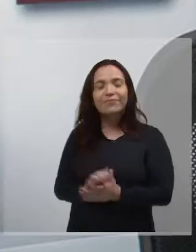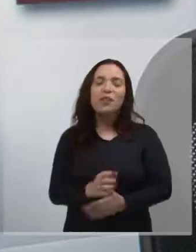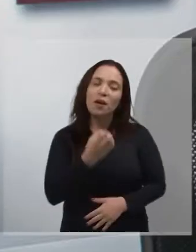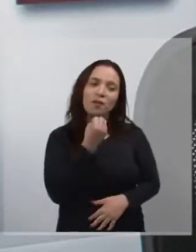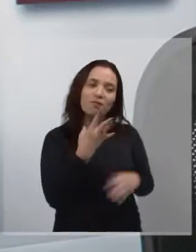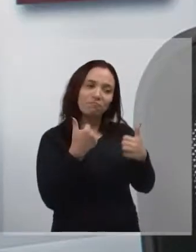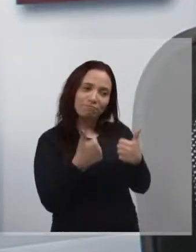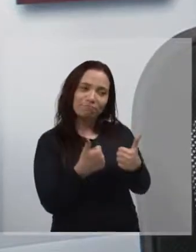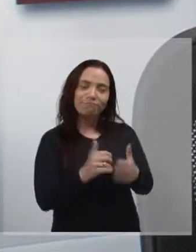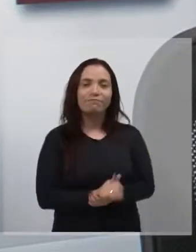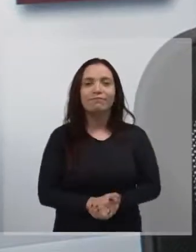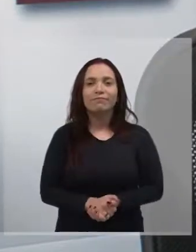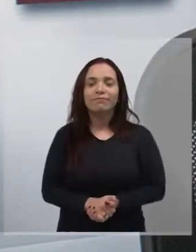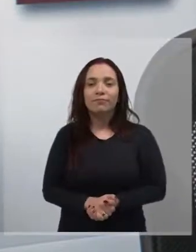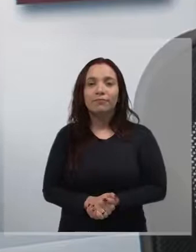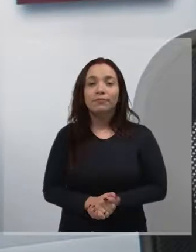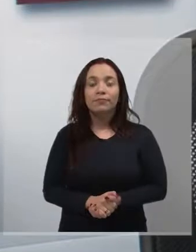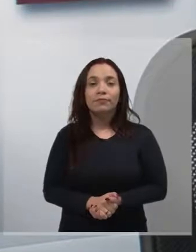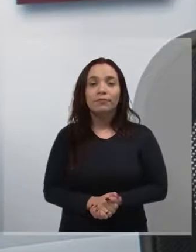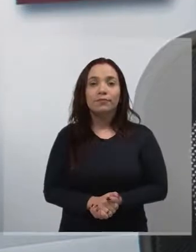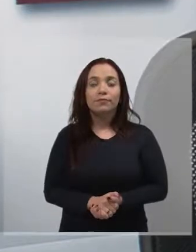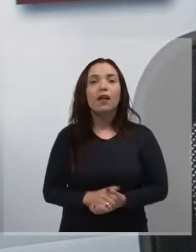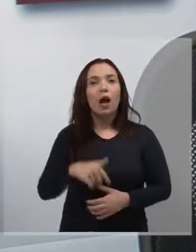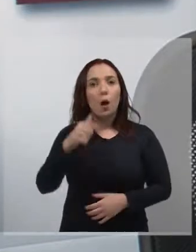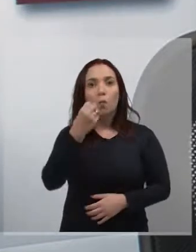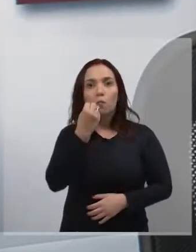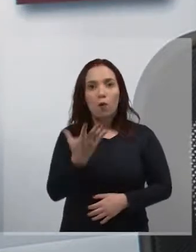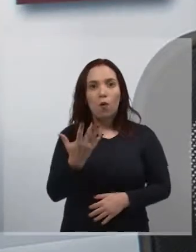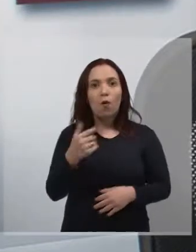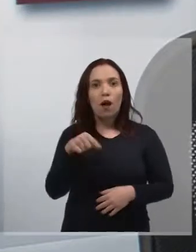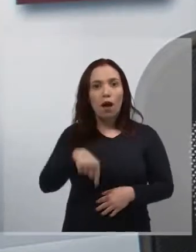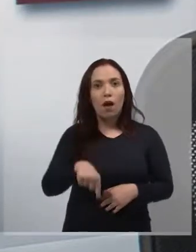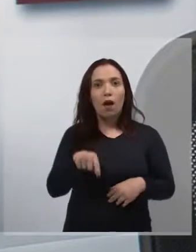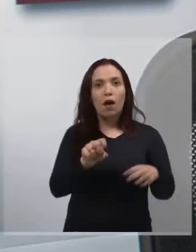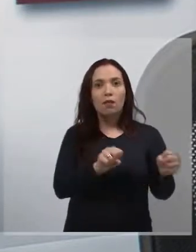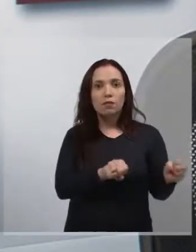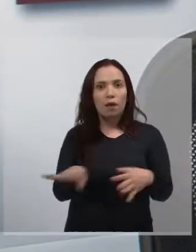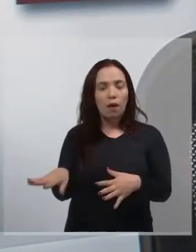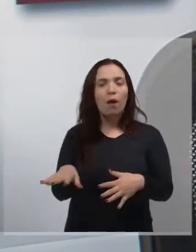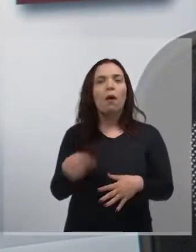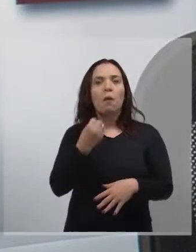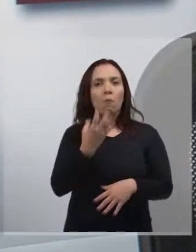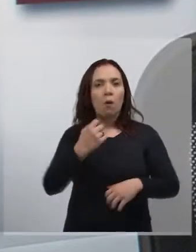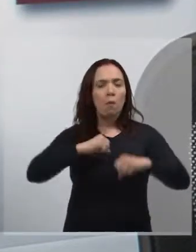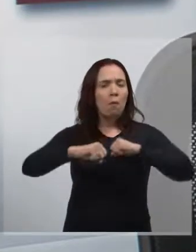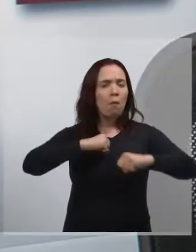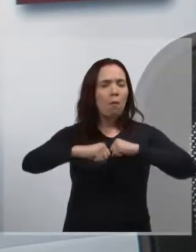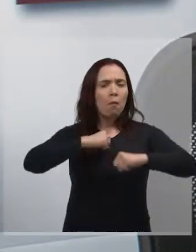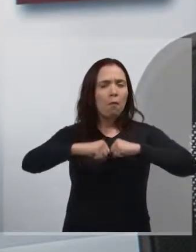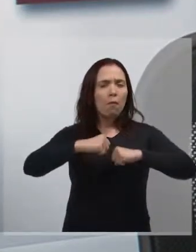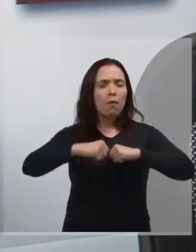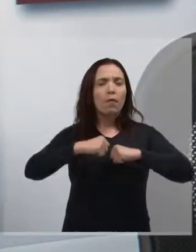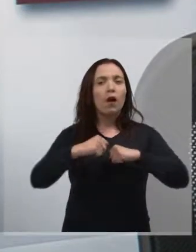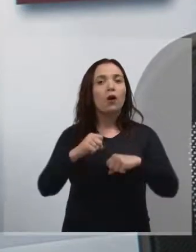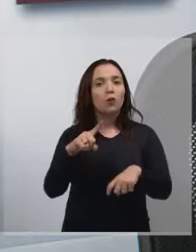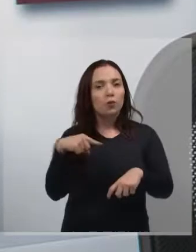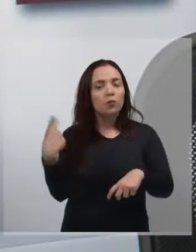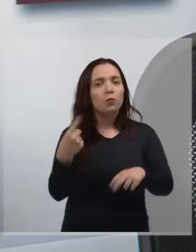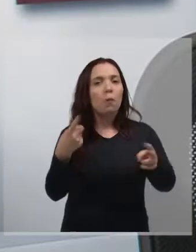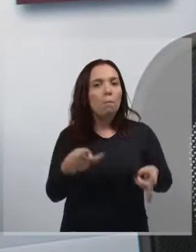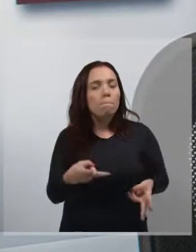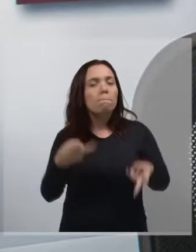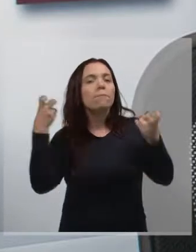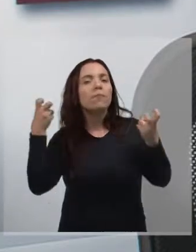Como vai? Paulo, uma semana rica em debates, né? Me parece-me que a gente já começa a notar